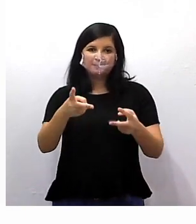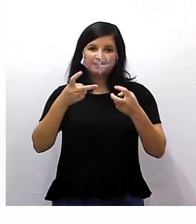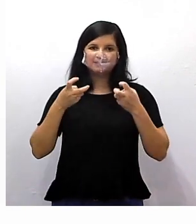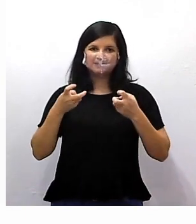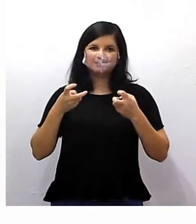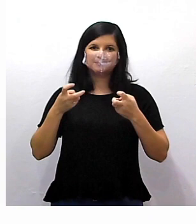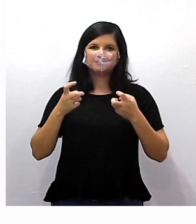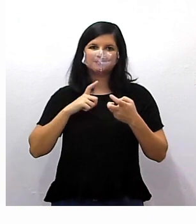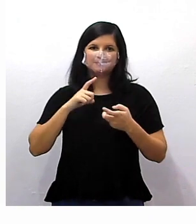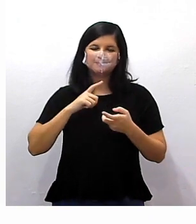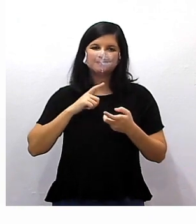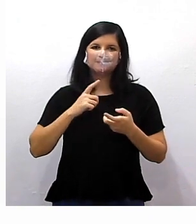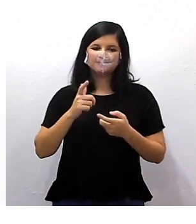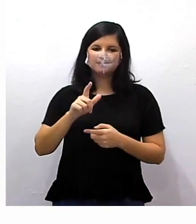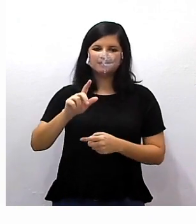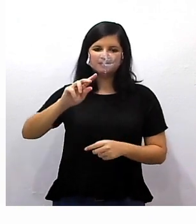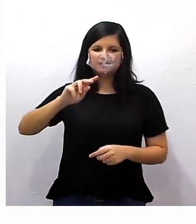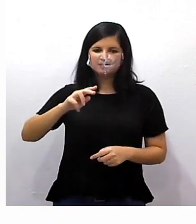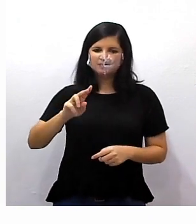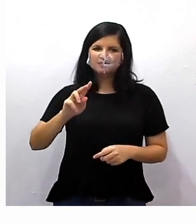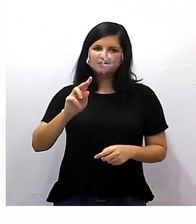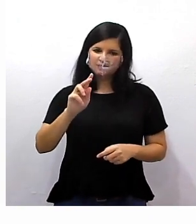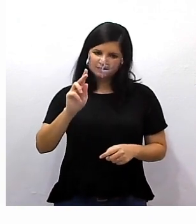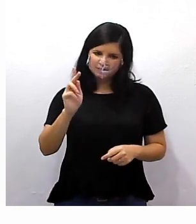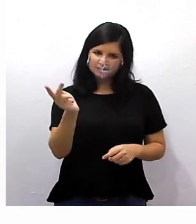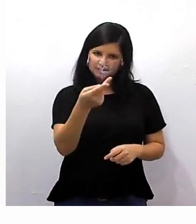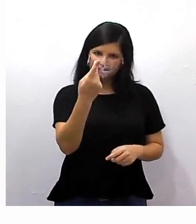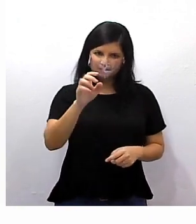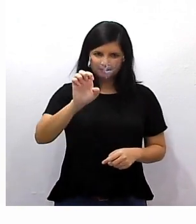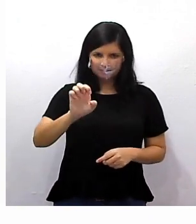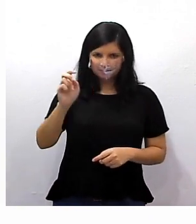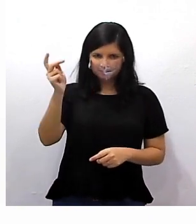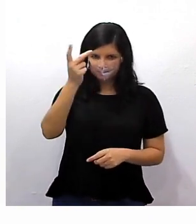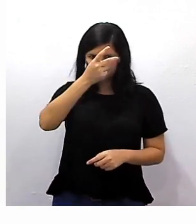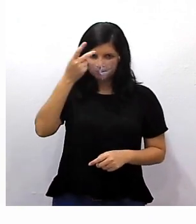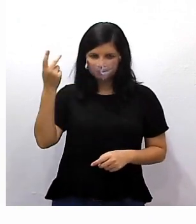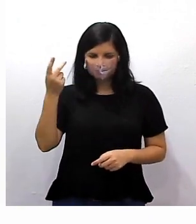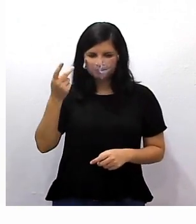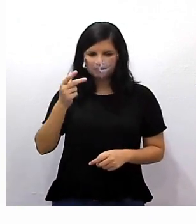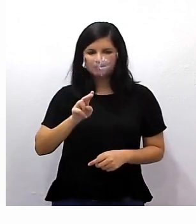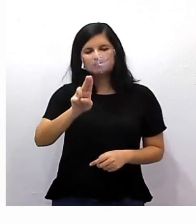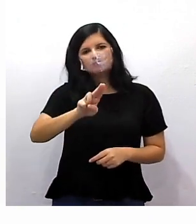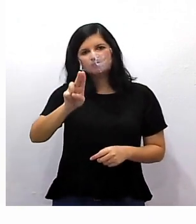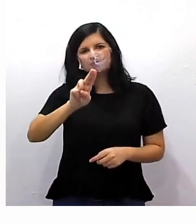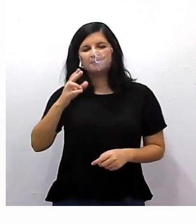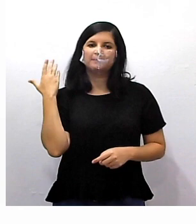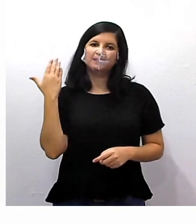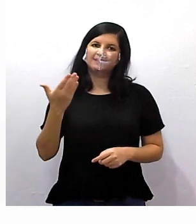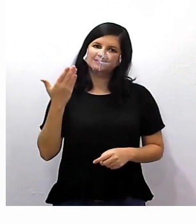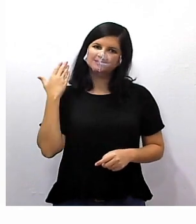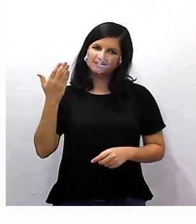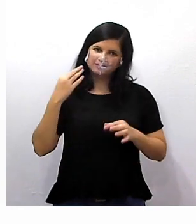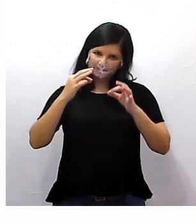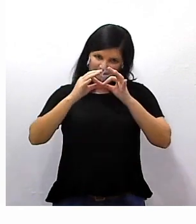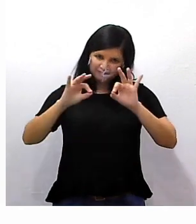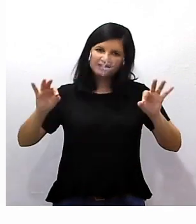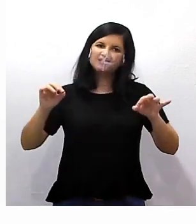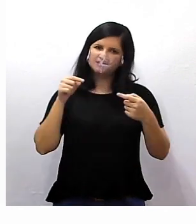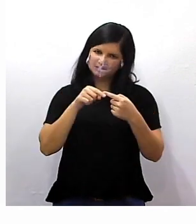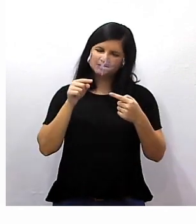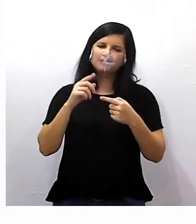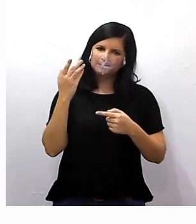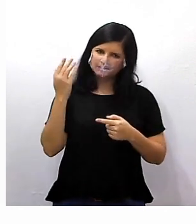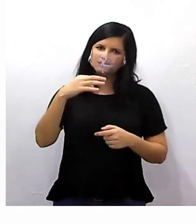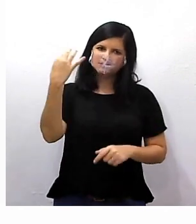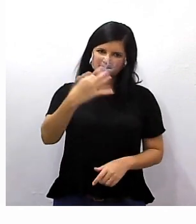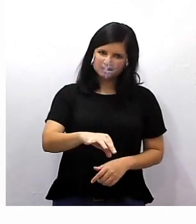aí. A gente tem o he, que é o teu sujeito, tá certo? Seguido do used to, que indica passado. A frase lá tá indicando passado